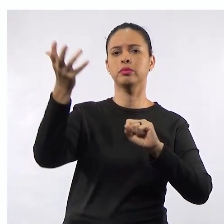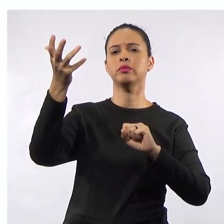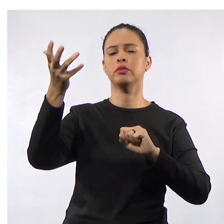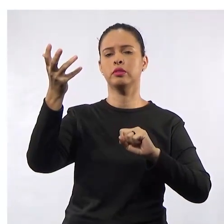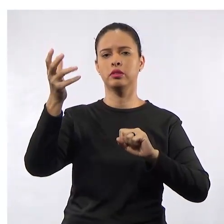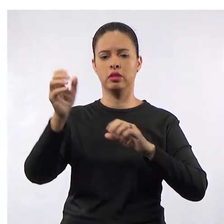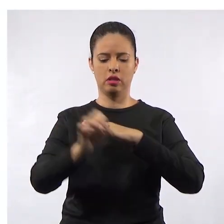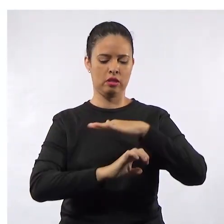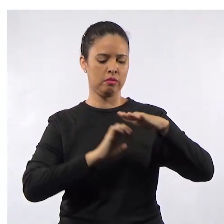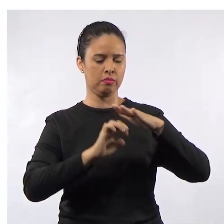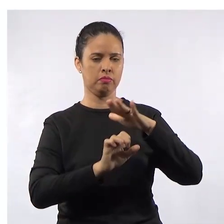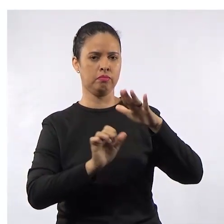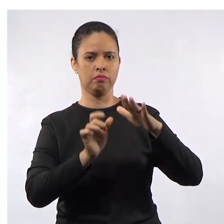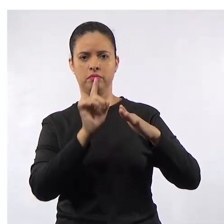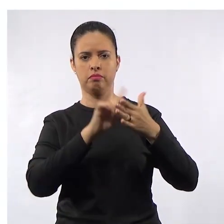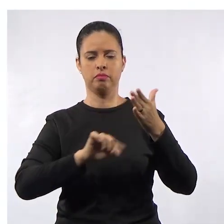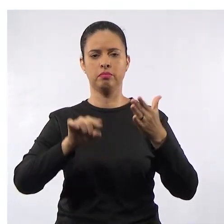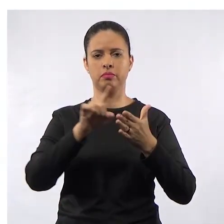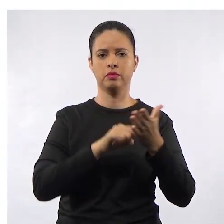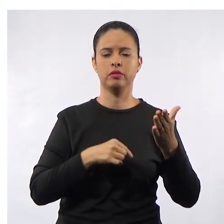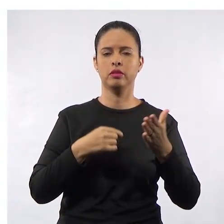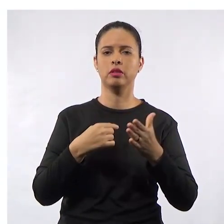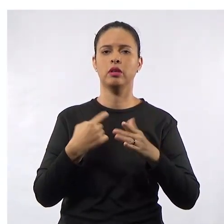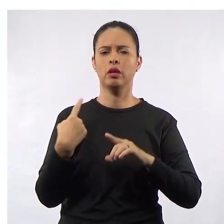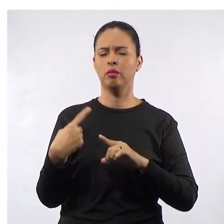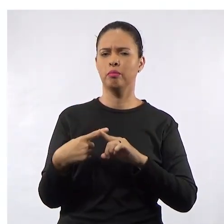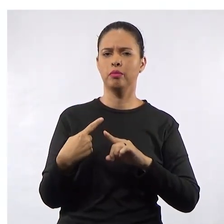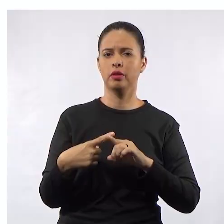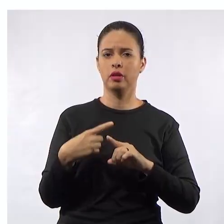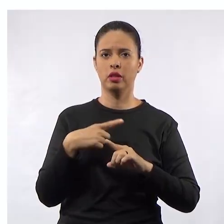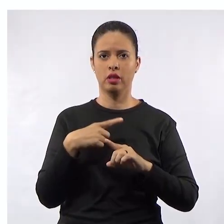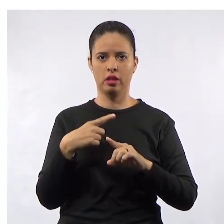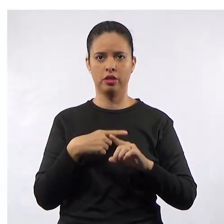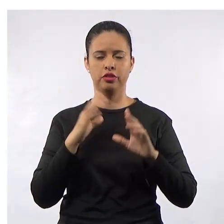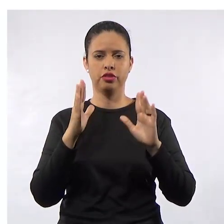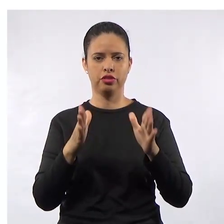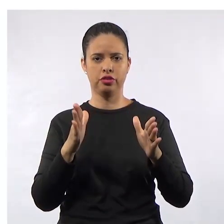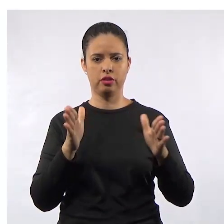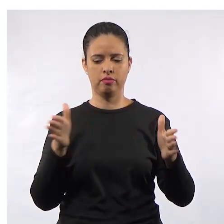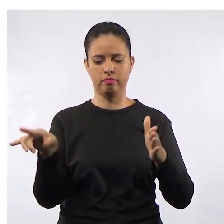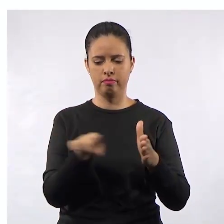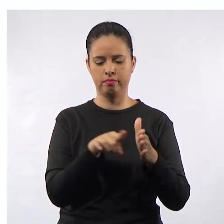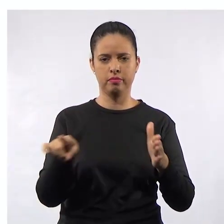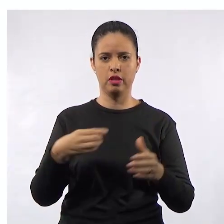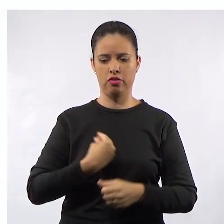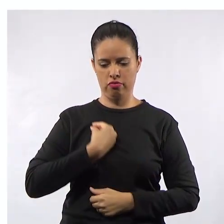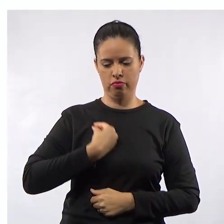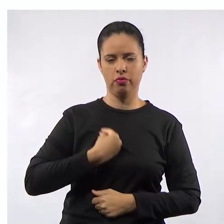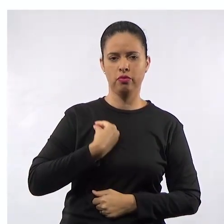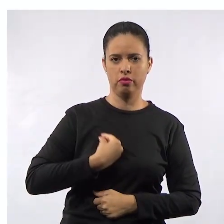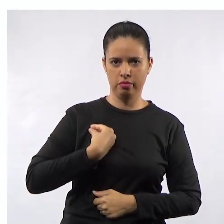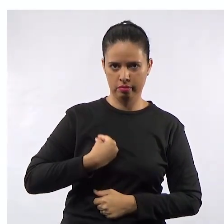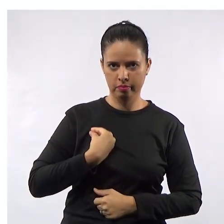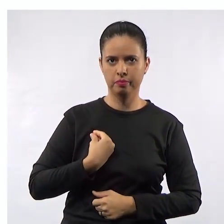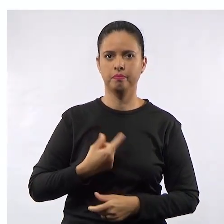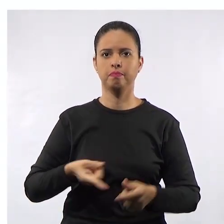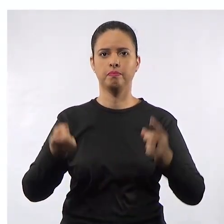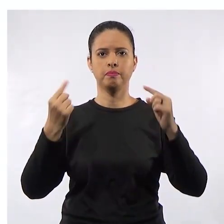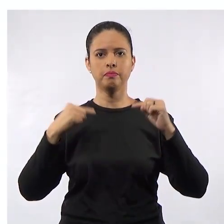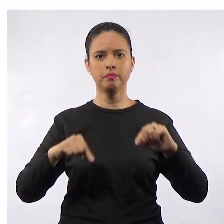estar fazendo com que ocorra tá porque já tivemos o vencimento do prazo de duração